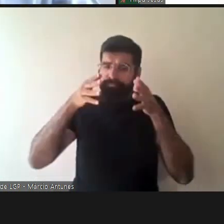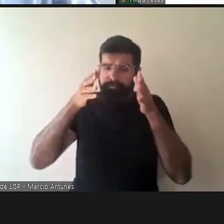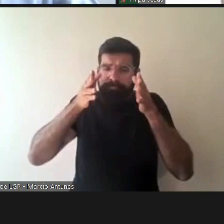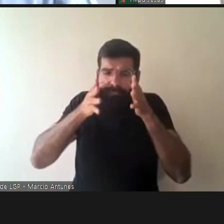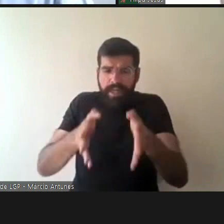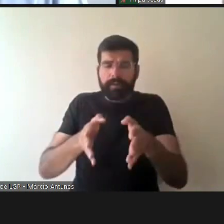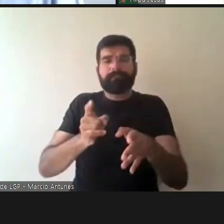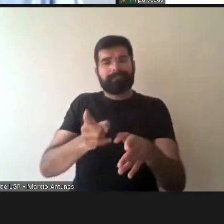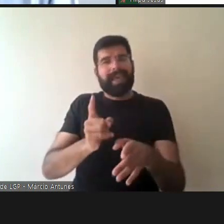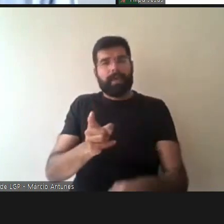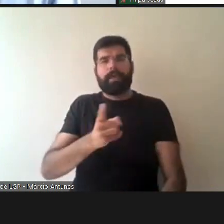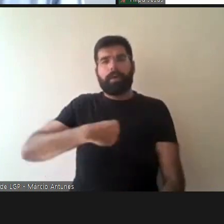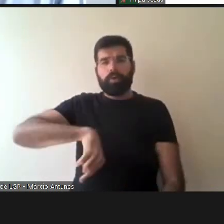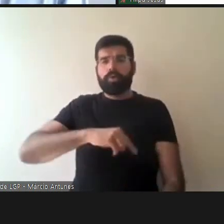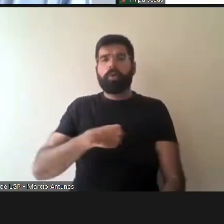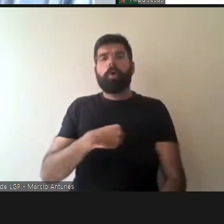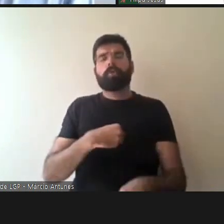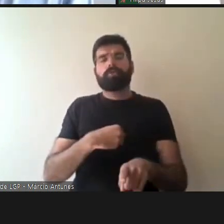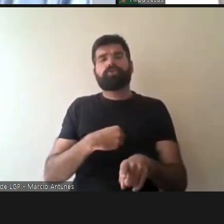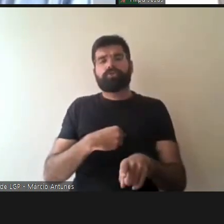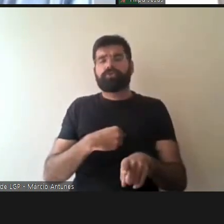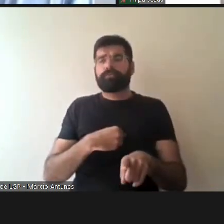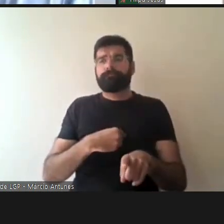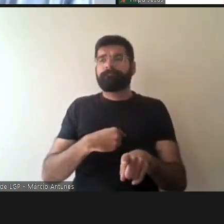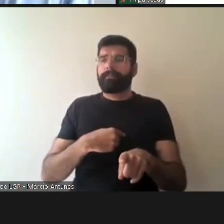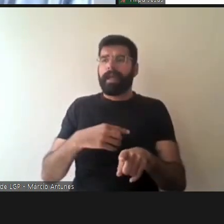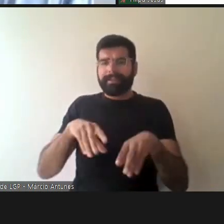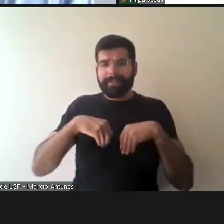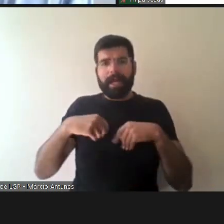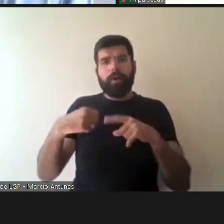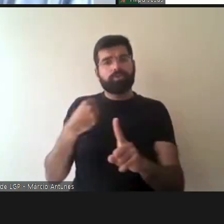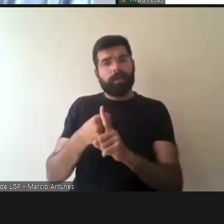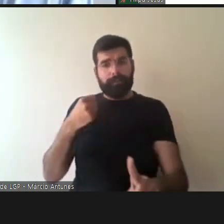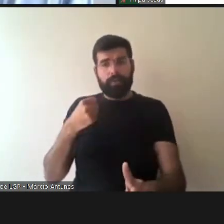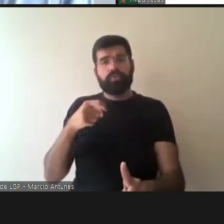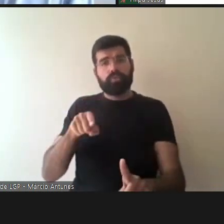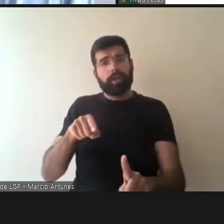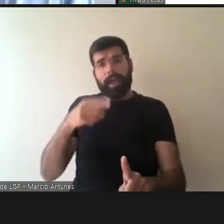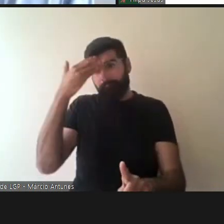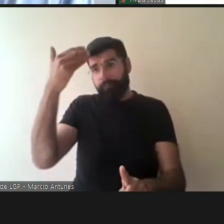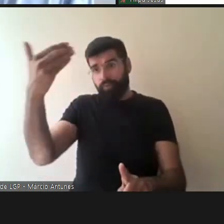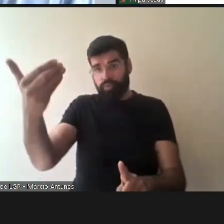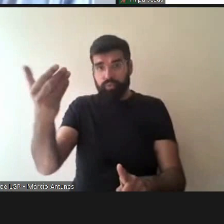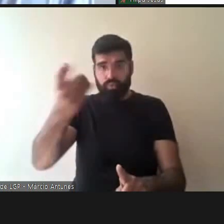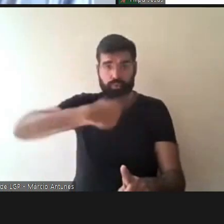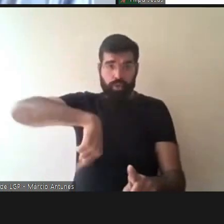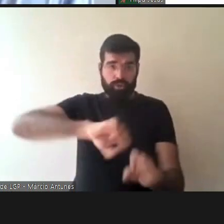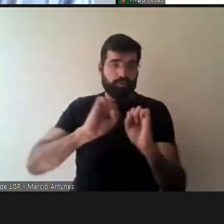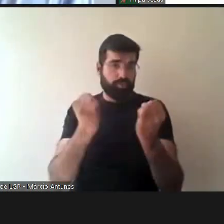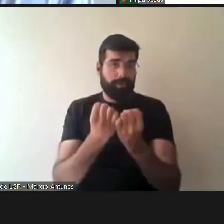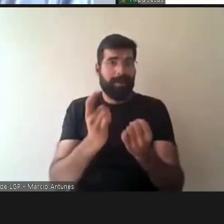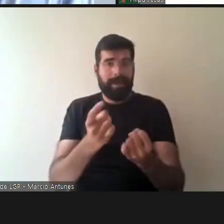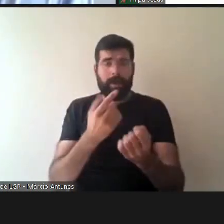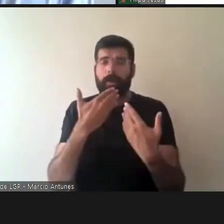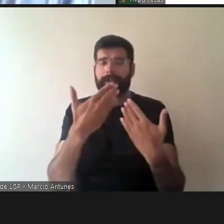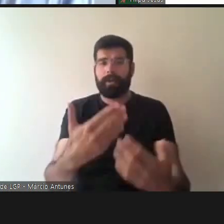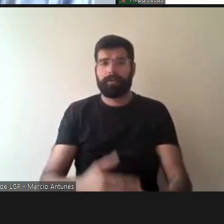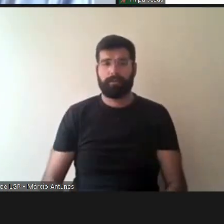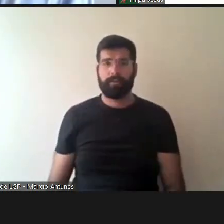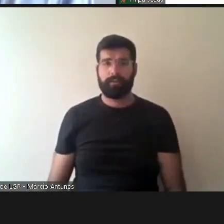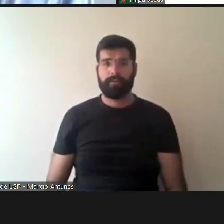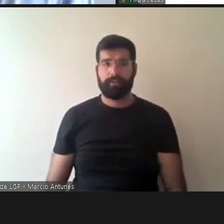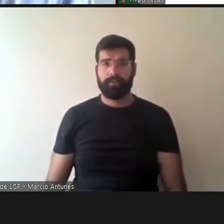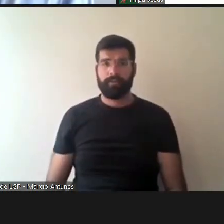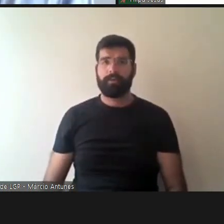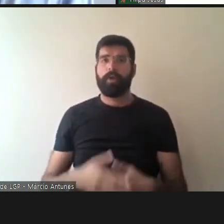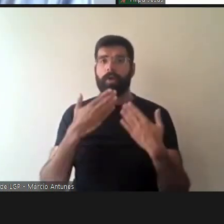esses que achamos que são desafios claramente do nosso futuro coletivo. Obrigado.